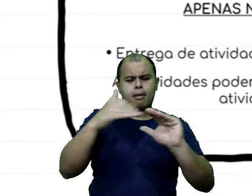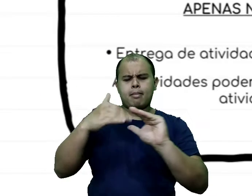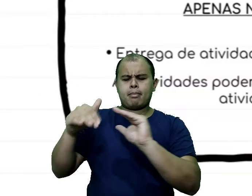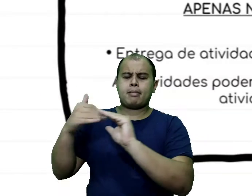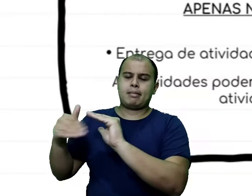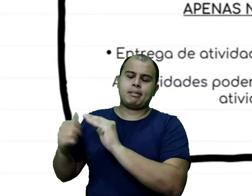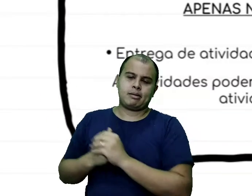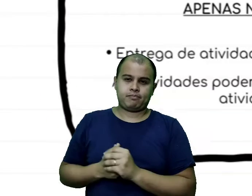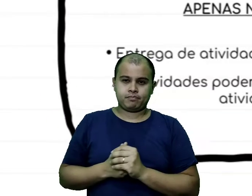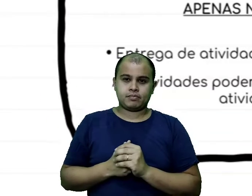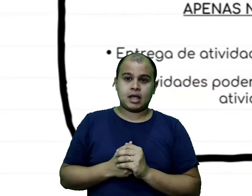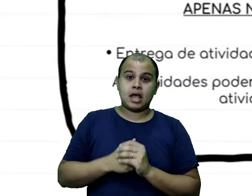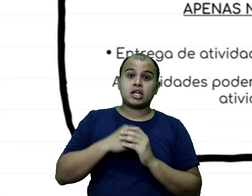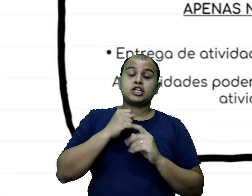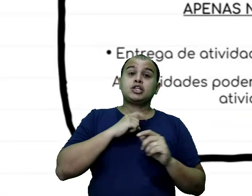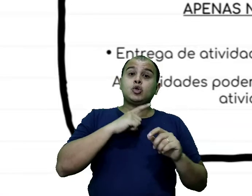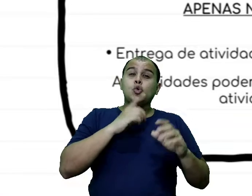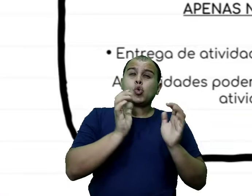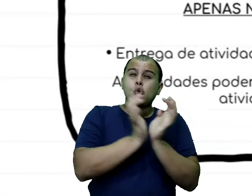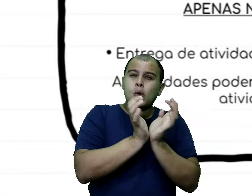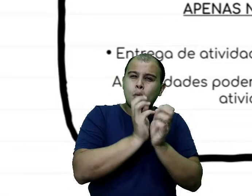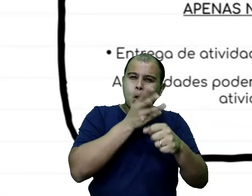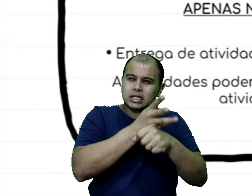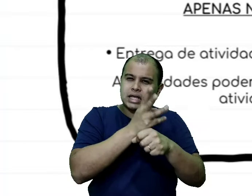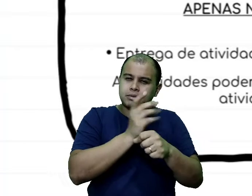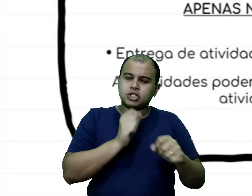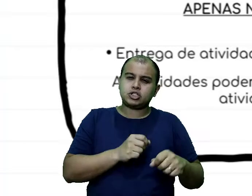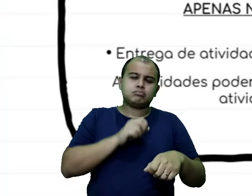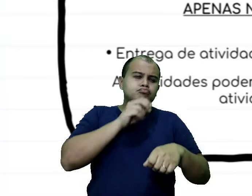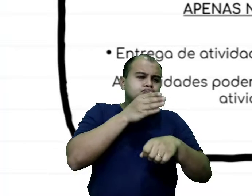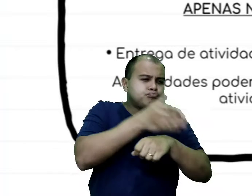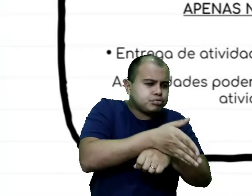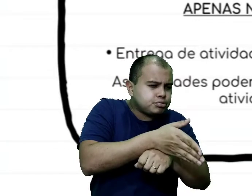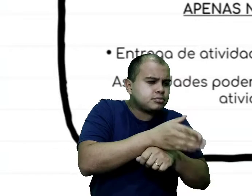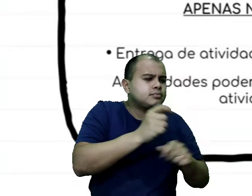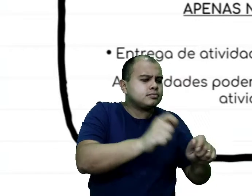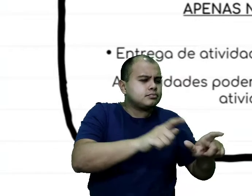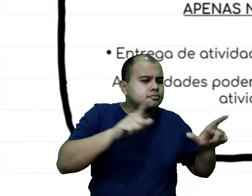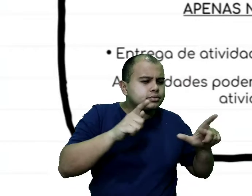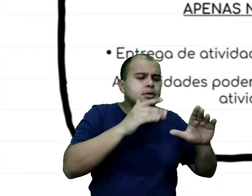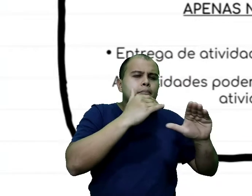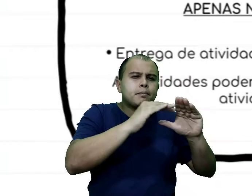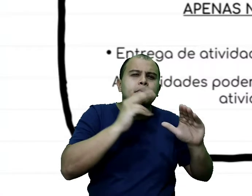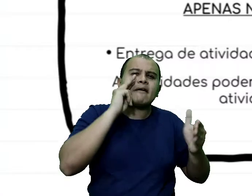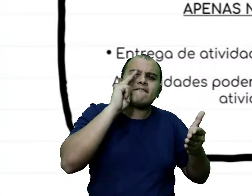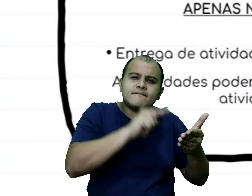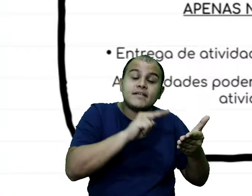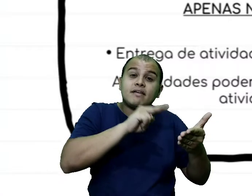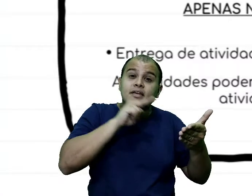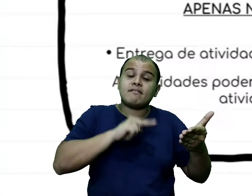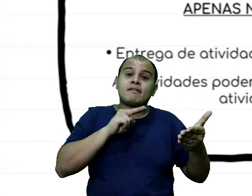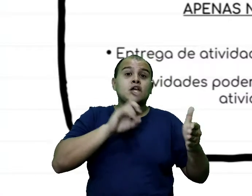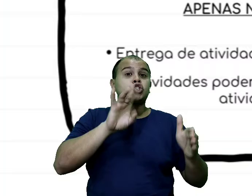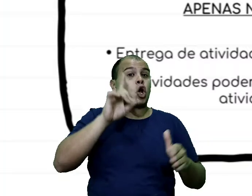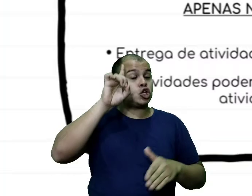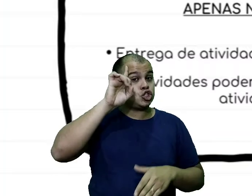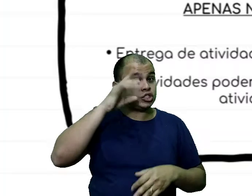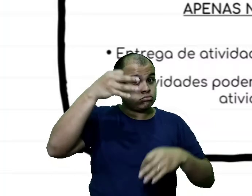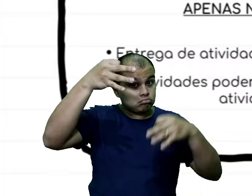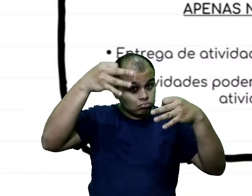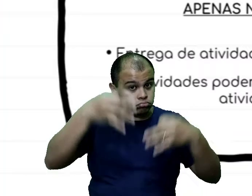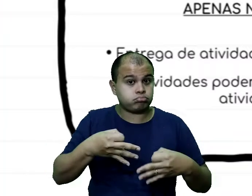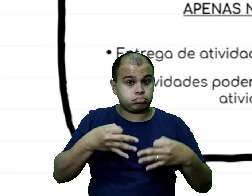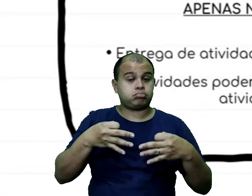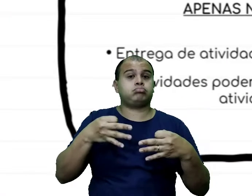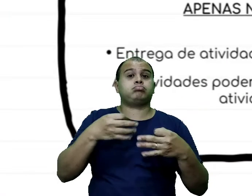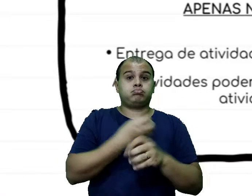escola. A gente só entra no grupo da turma no dia que tem aula de educação física, porque, como eu disse, cada dia a gente tem aula com